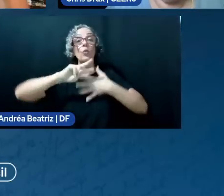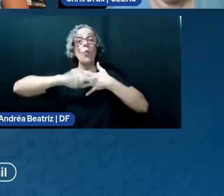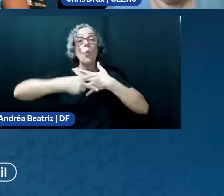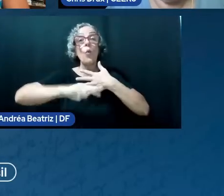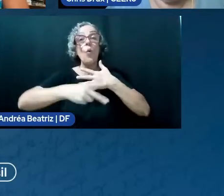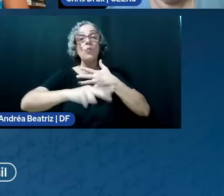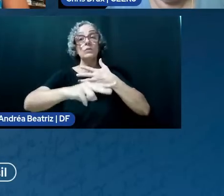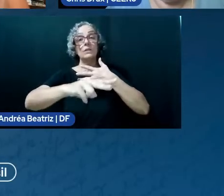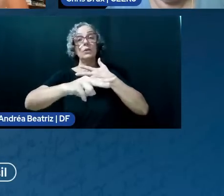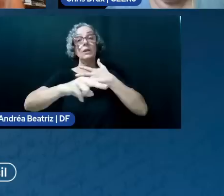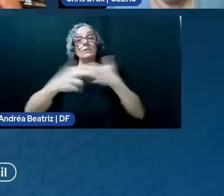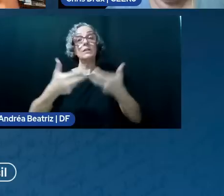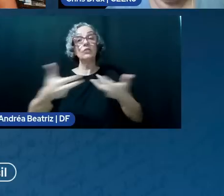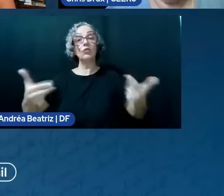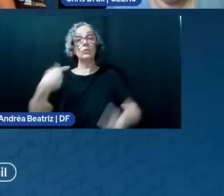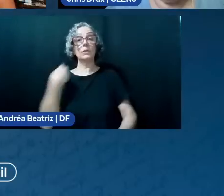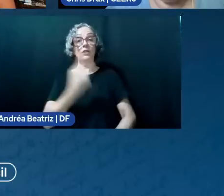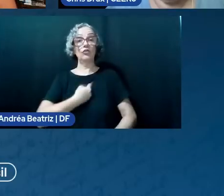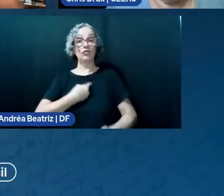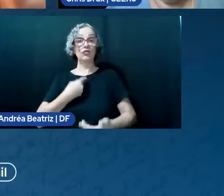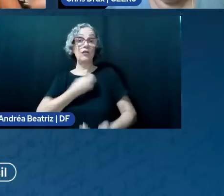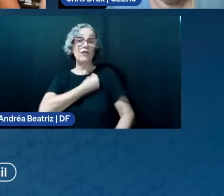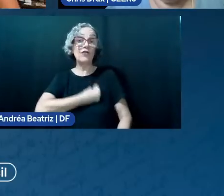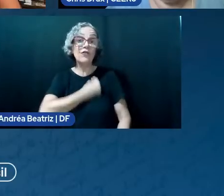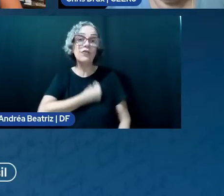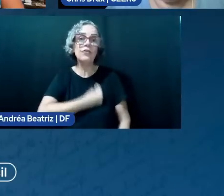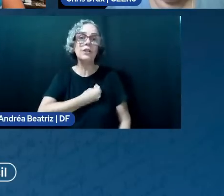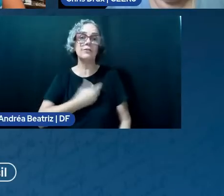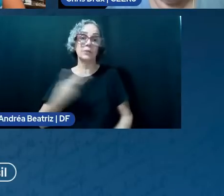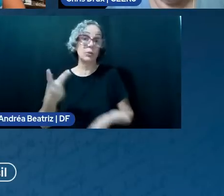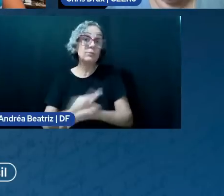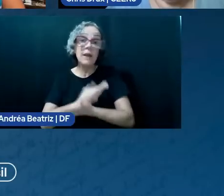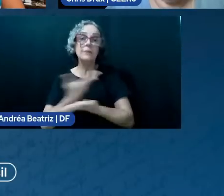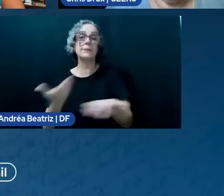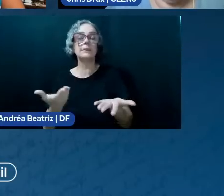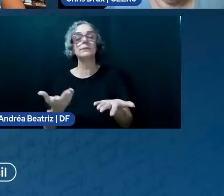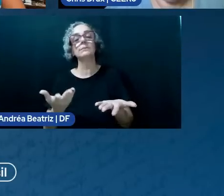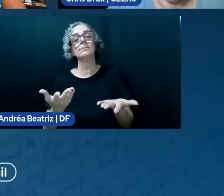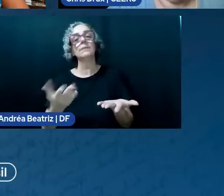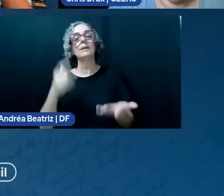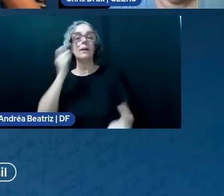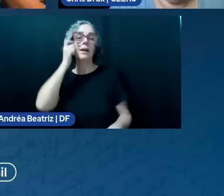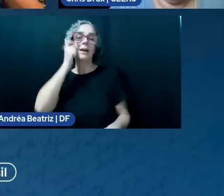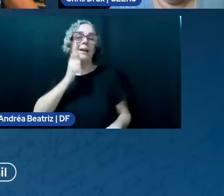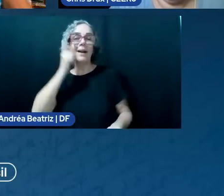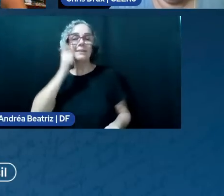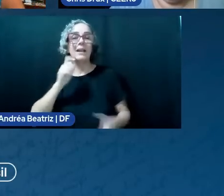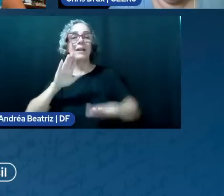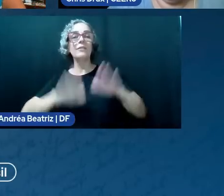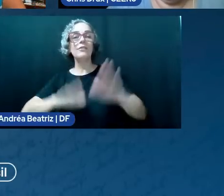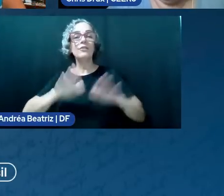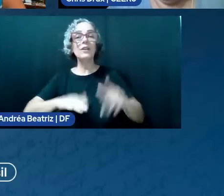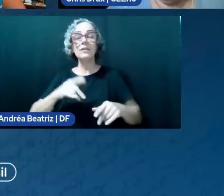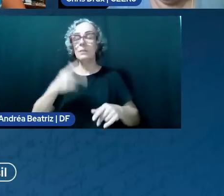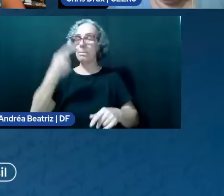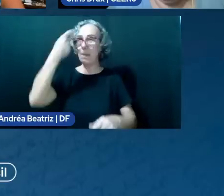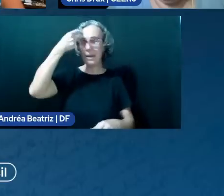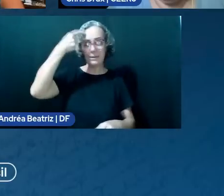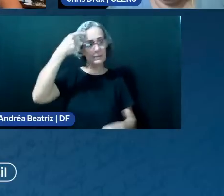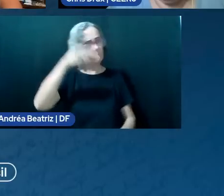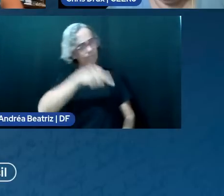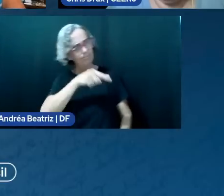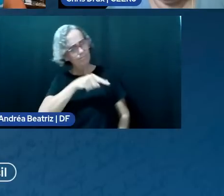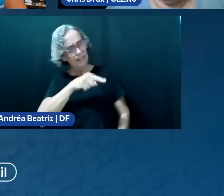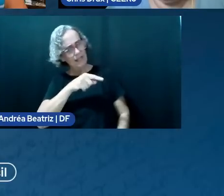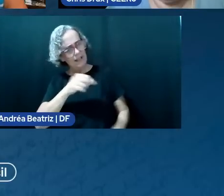estamos vivendo. Então, Allan Kardec nos alerta que muitas das vezes o que nos parece um mal, ele vai fazer um benefício muito grande